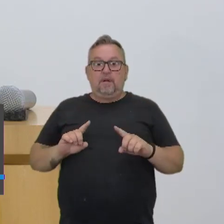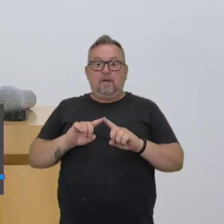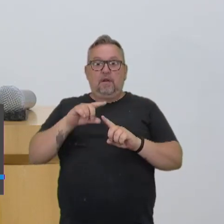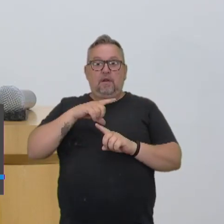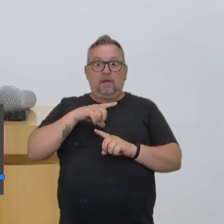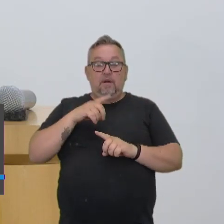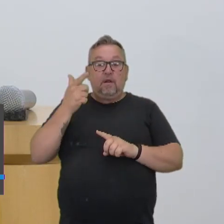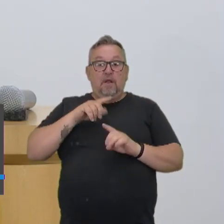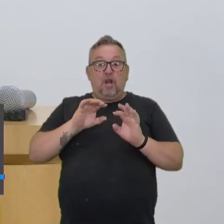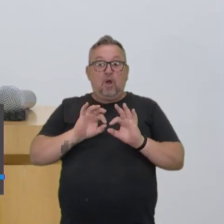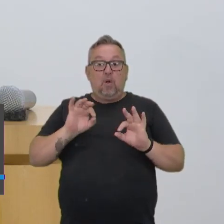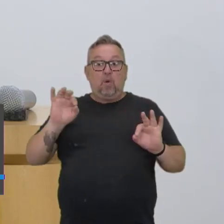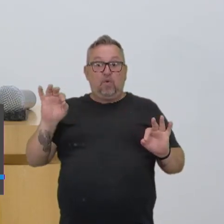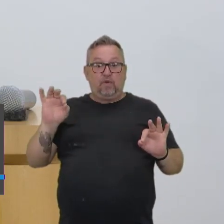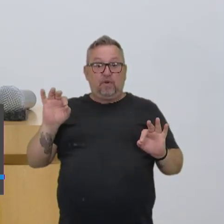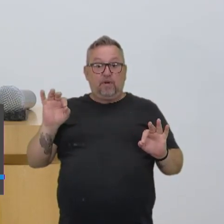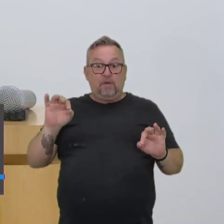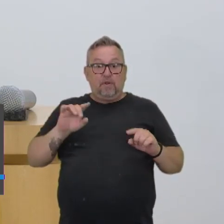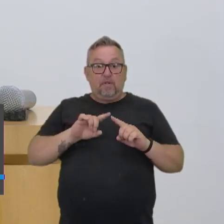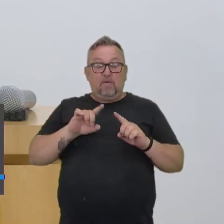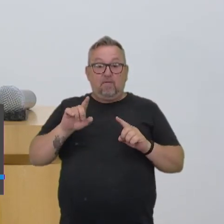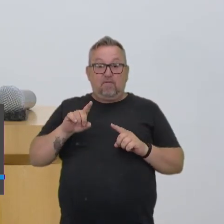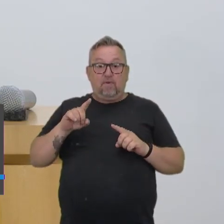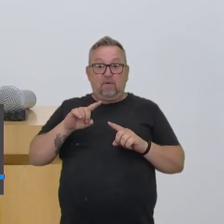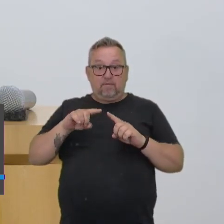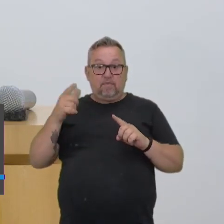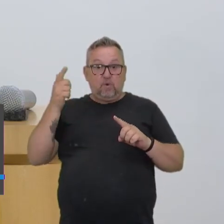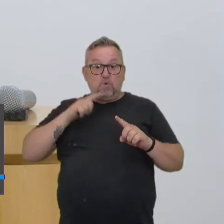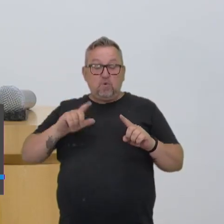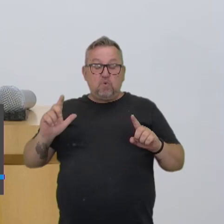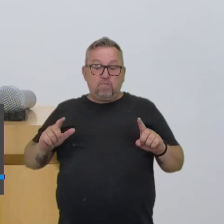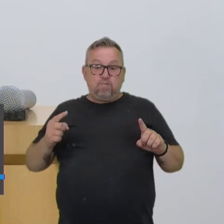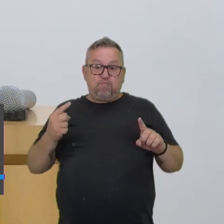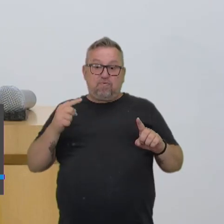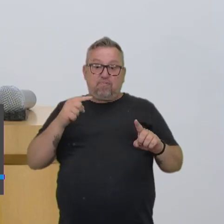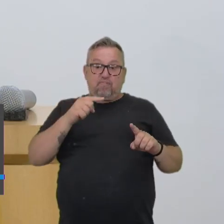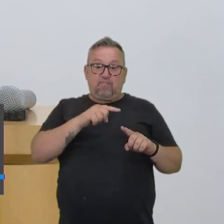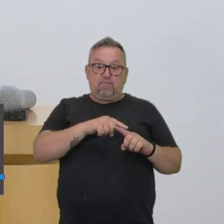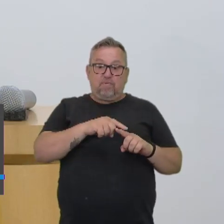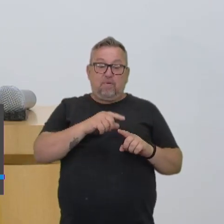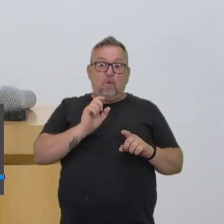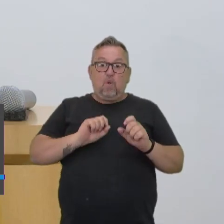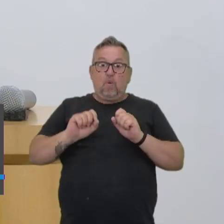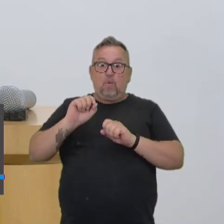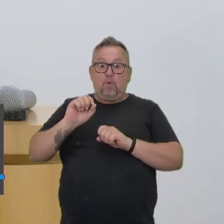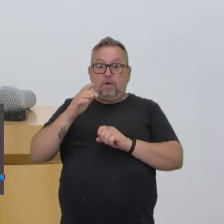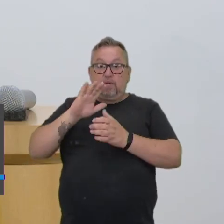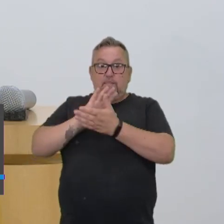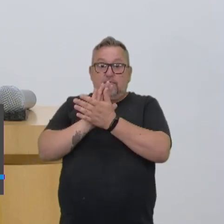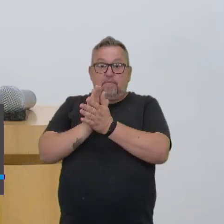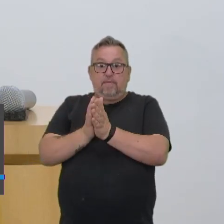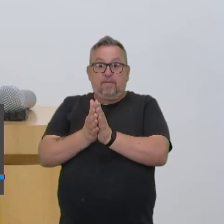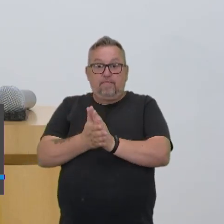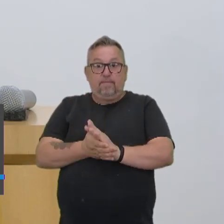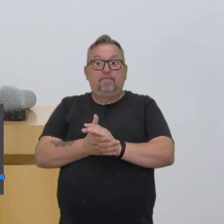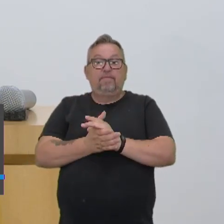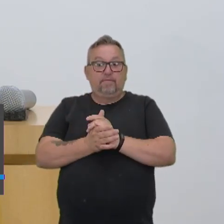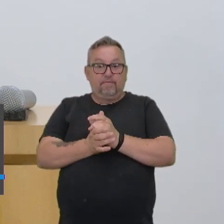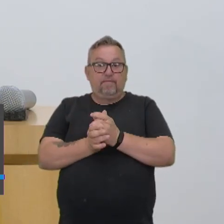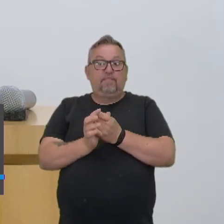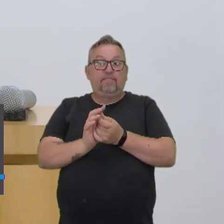estar longe, ele foi muito menos afetado do que outros países que foram, tipo, destruídos,